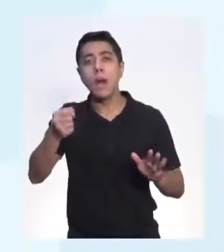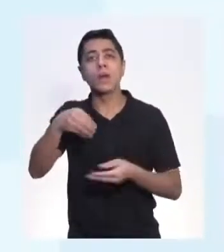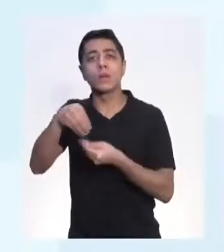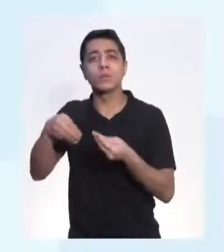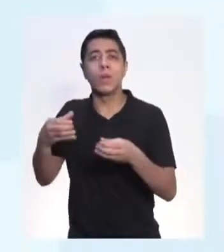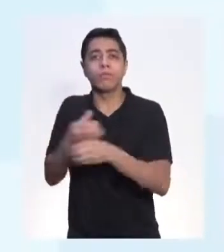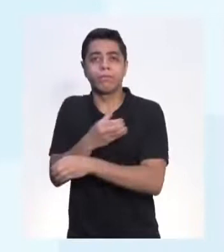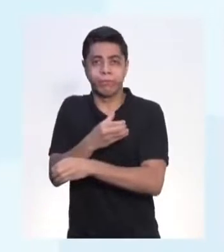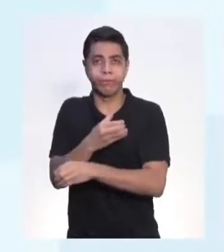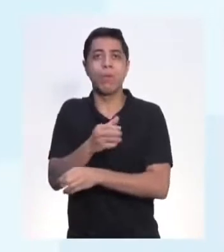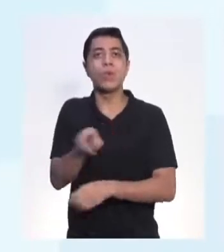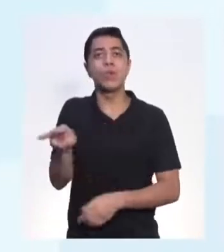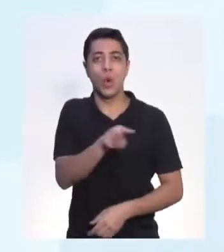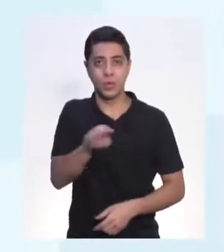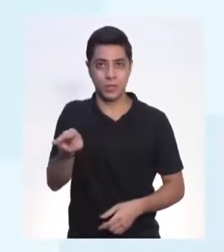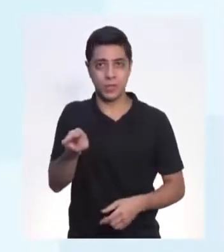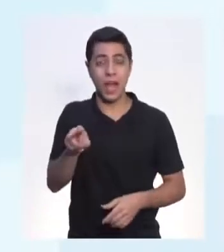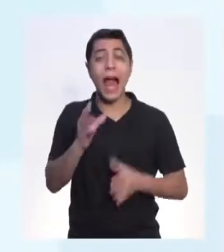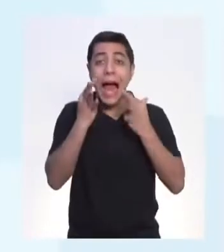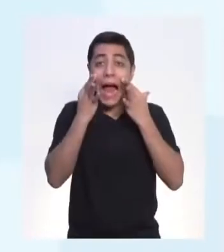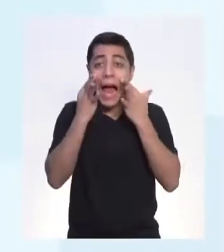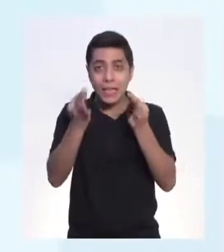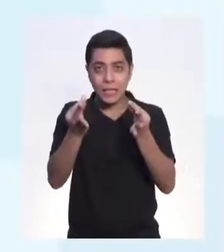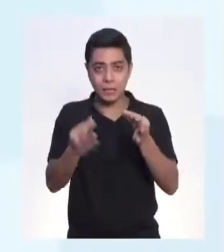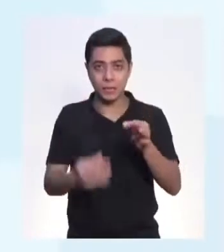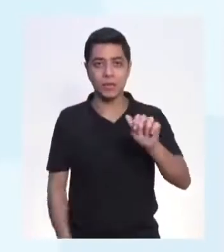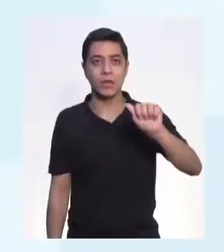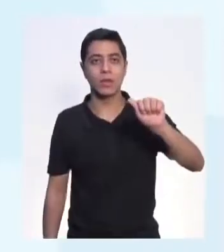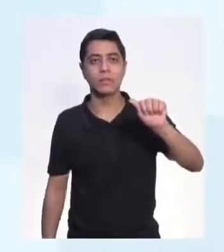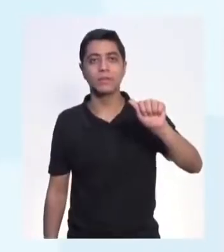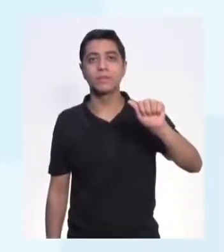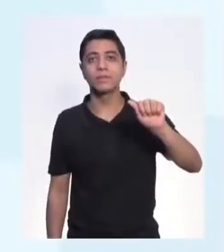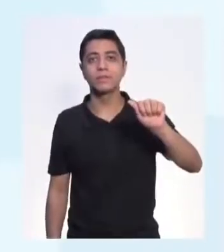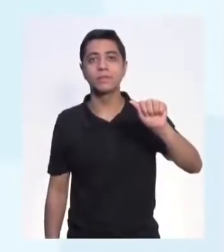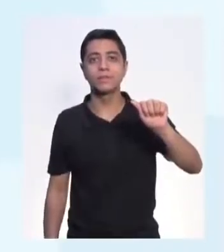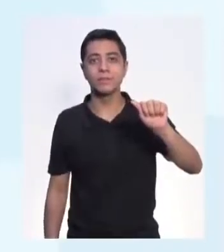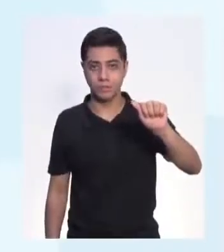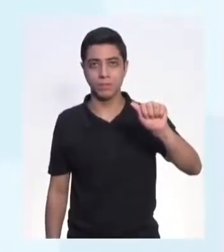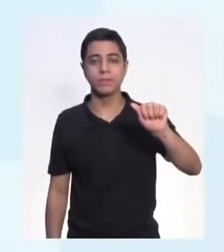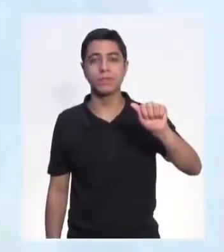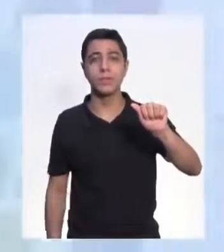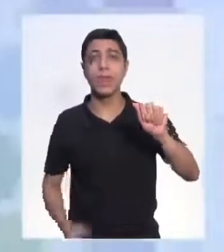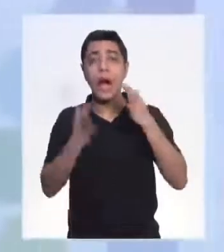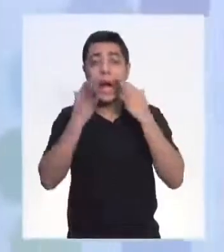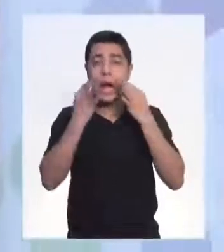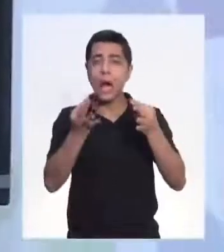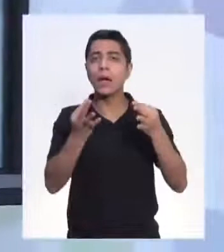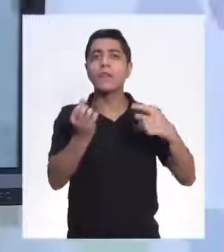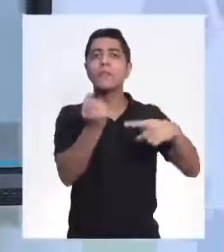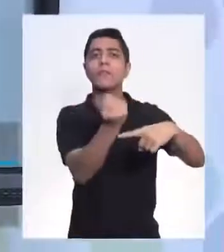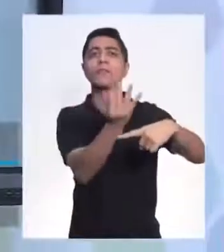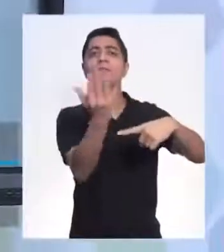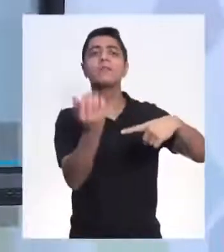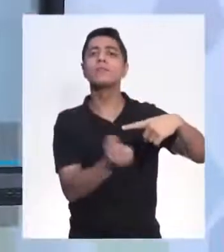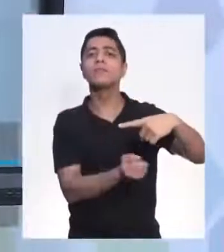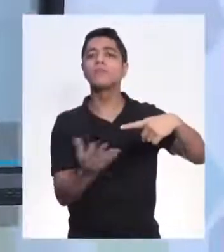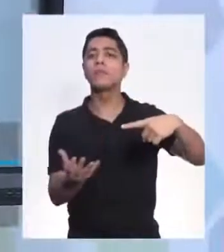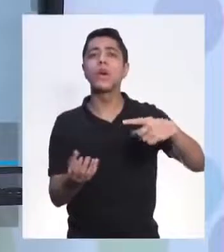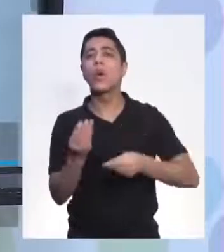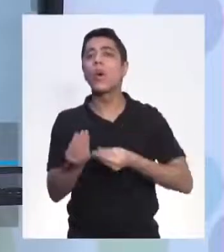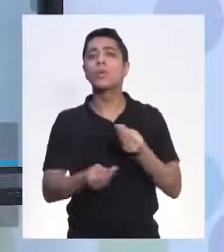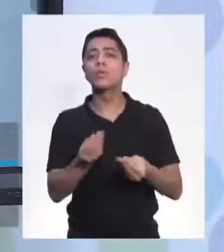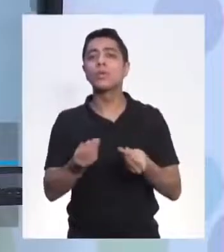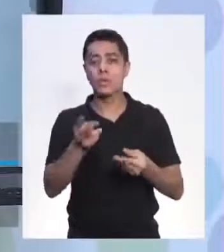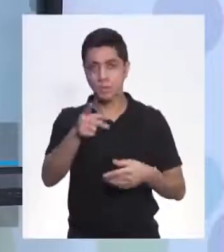atenção. Letra A. Primeiro, eu vou compor a fração que representa esse desenho. Então,